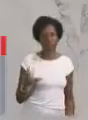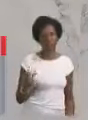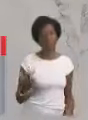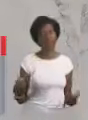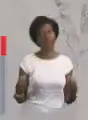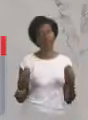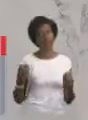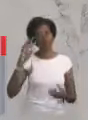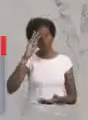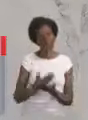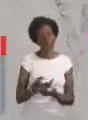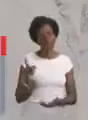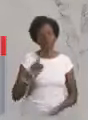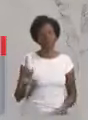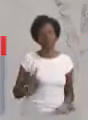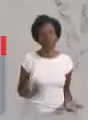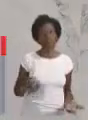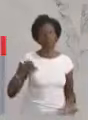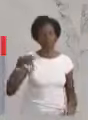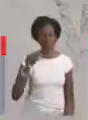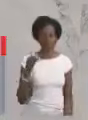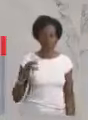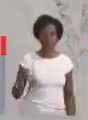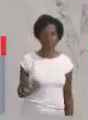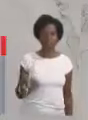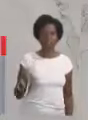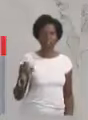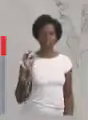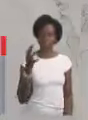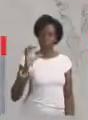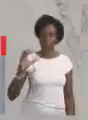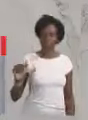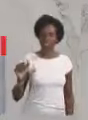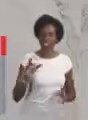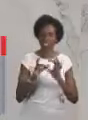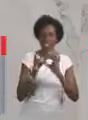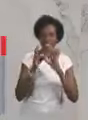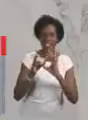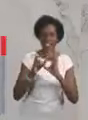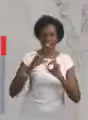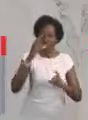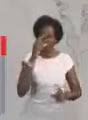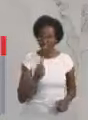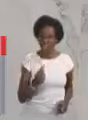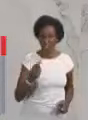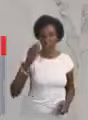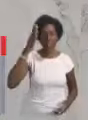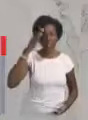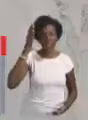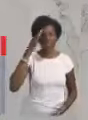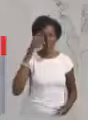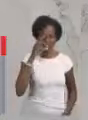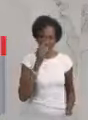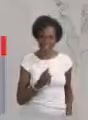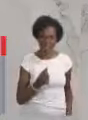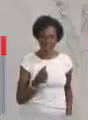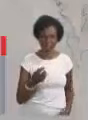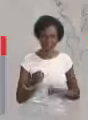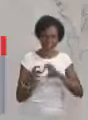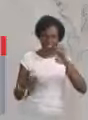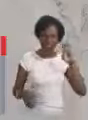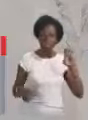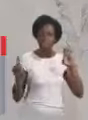o Márcio França é aliado do Geraldo Alckmin ir que eu saiba o Geraldo Alckmin não é de esquerda ele foi vice-governador